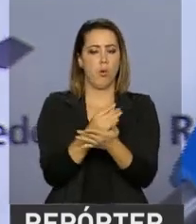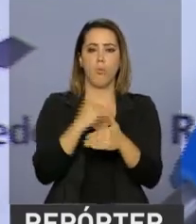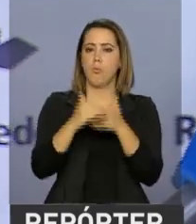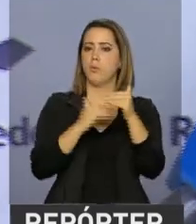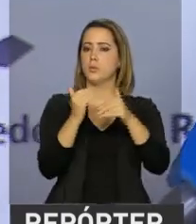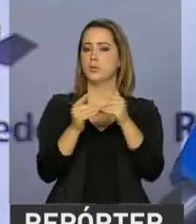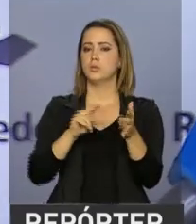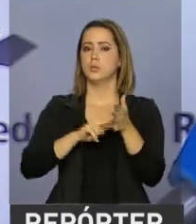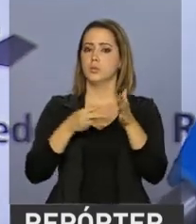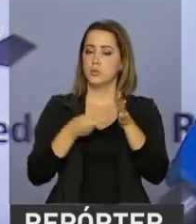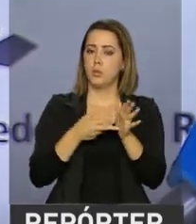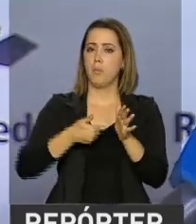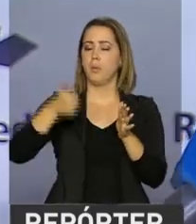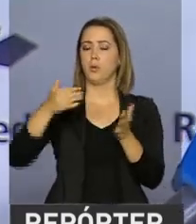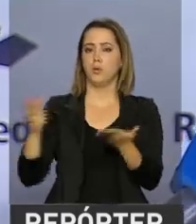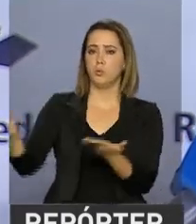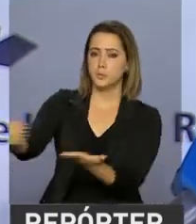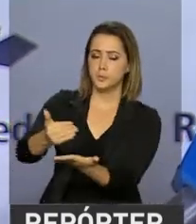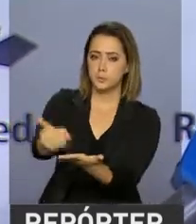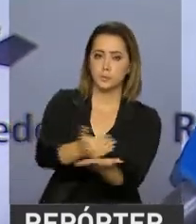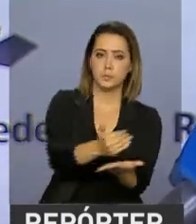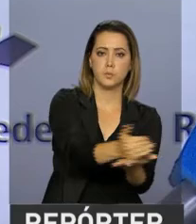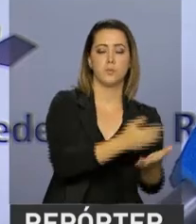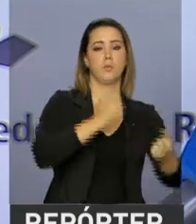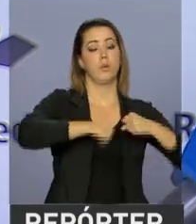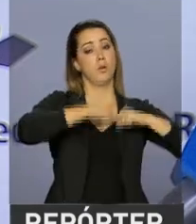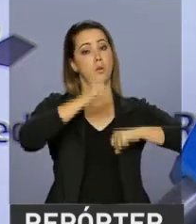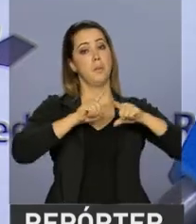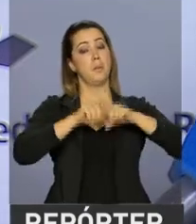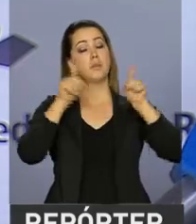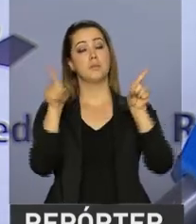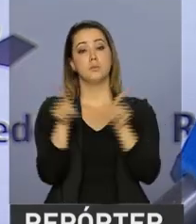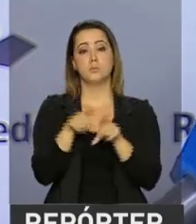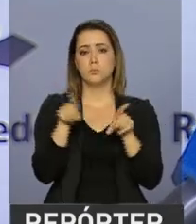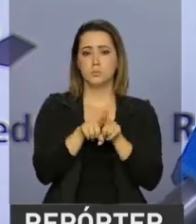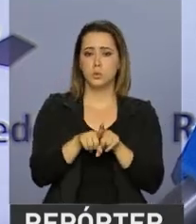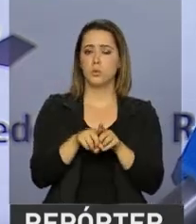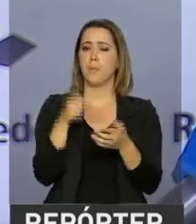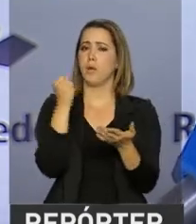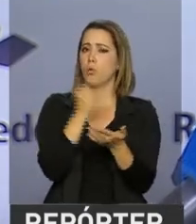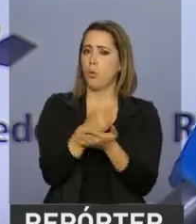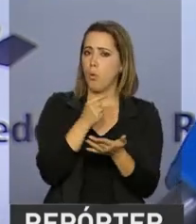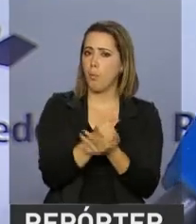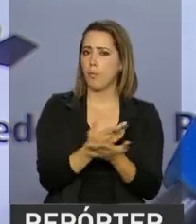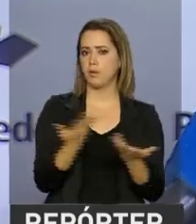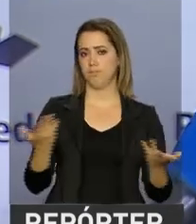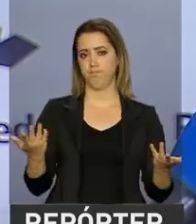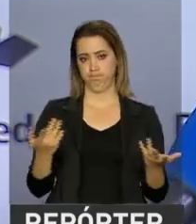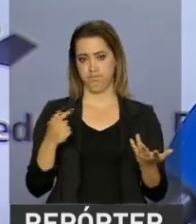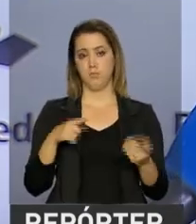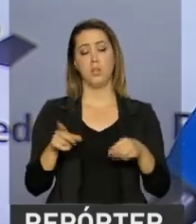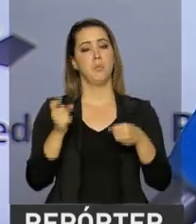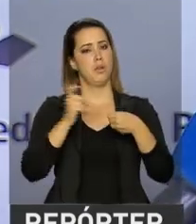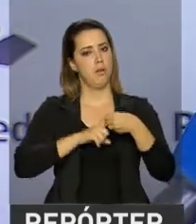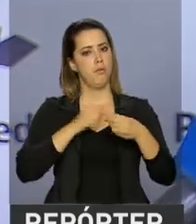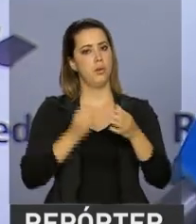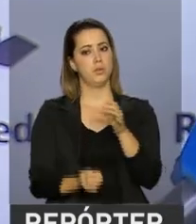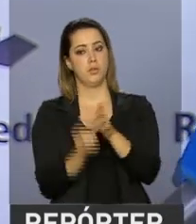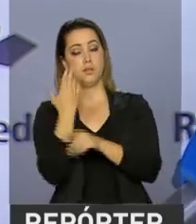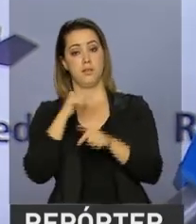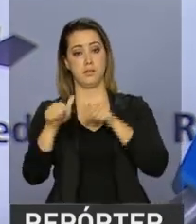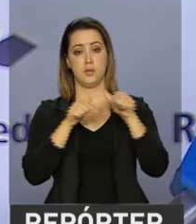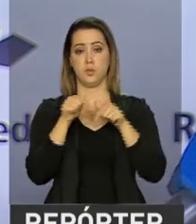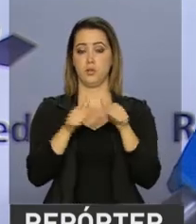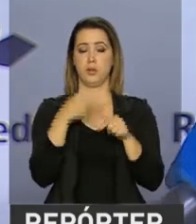não só dos impostos que incidem sobre a produção industrial mensal - um troço do consumo e também à recuperação dos postos de trabalho vai ficar nesses